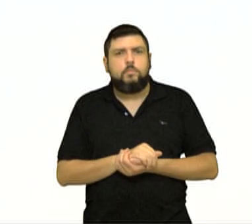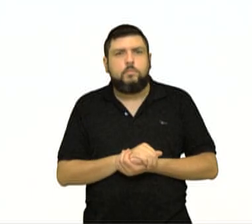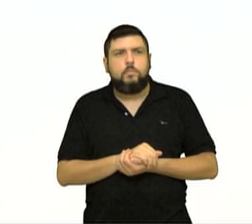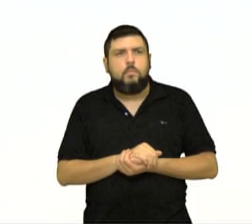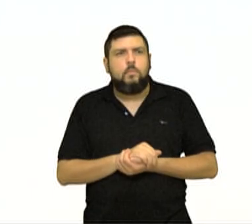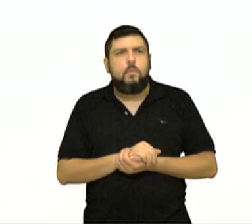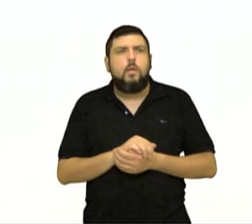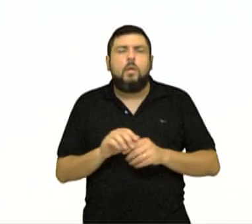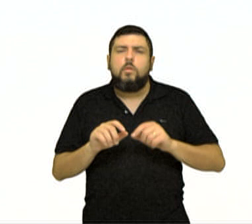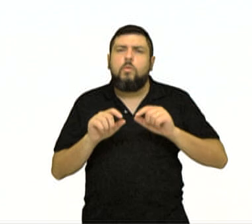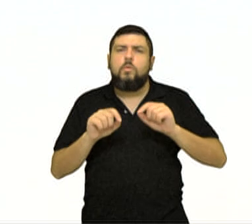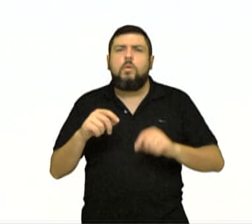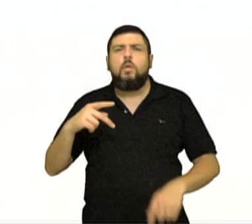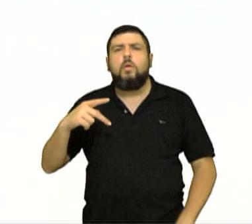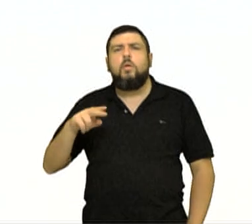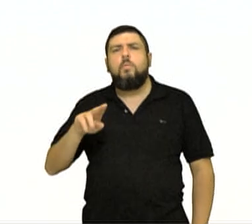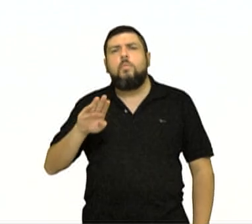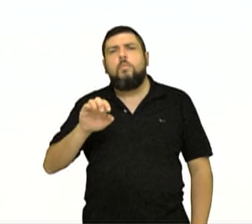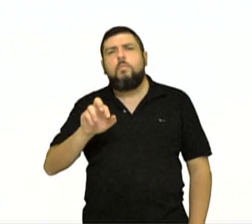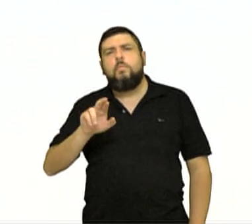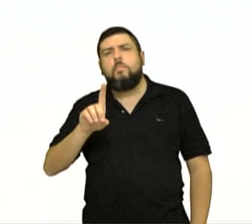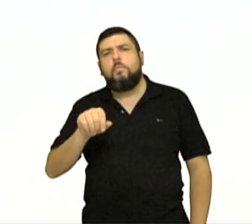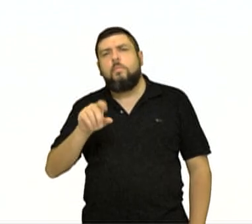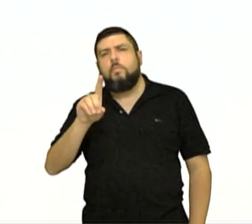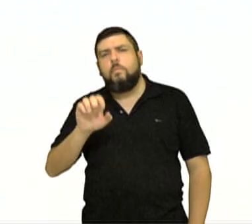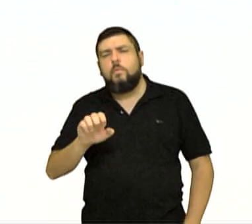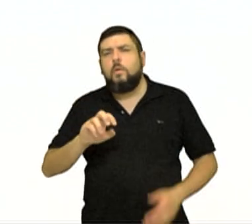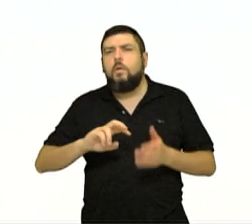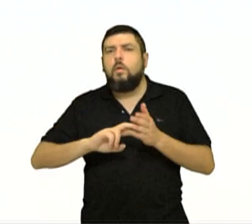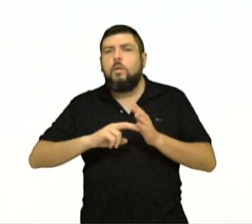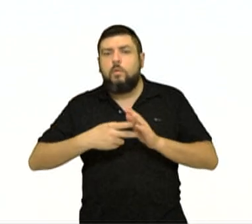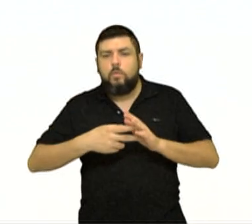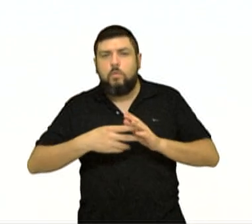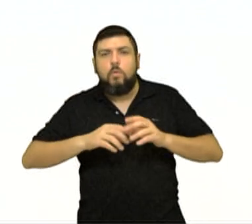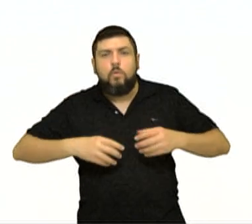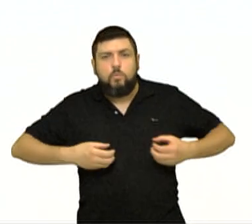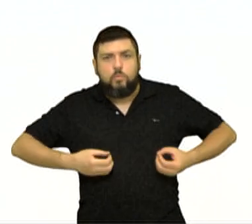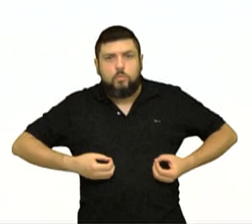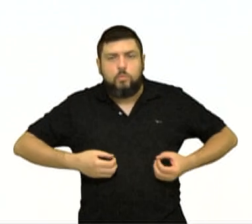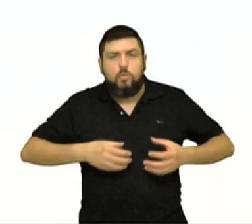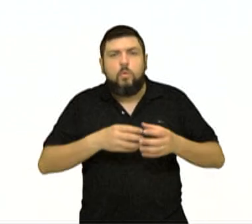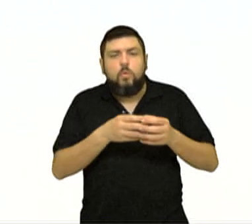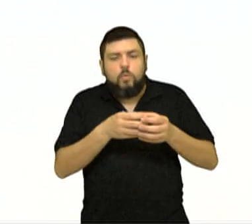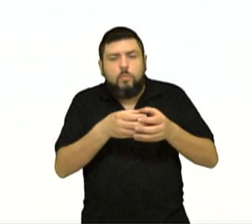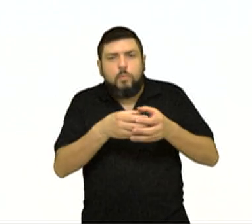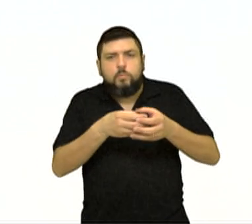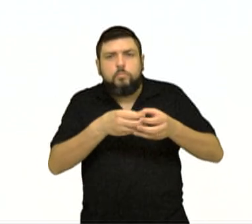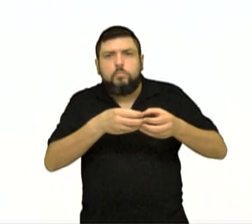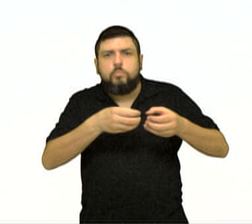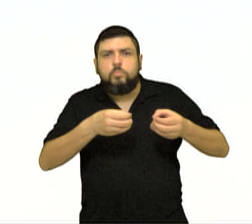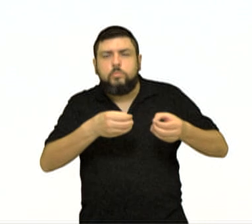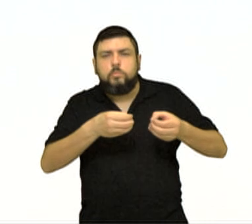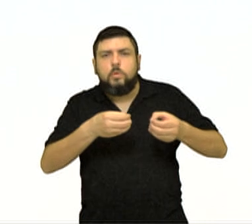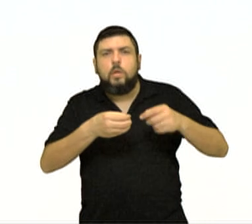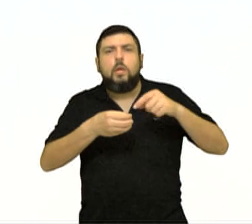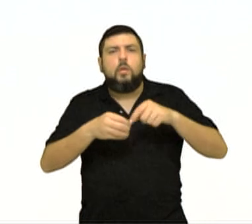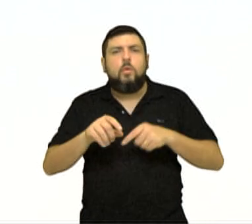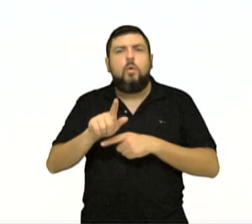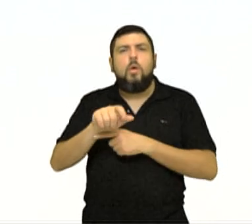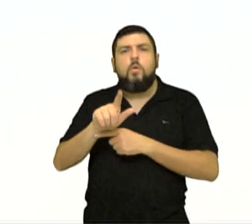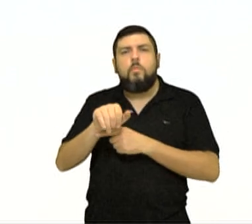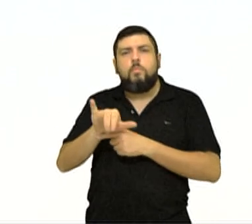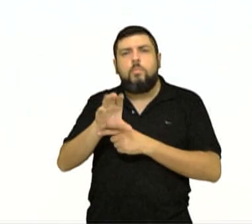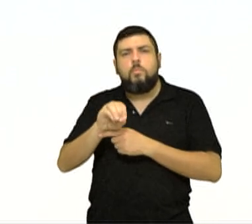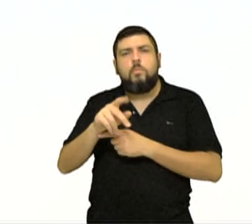Né? Um desses ovócitos completa a primeira divisão, tá? E aí origina-se o ovócito secundário e o primeiro glóbulo polar. Então,